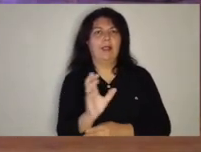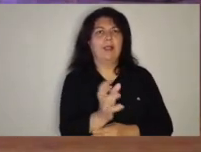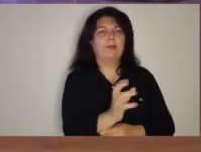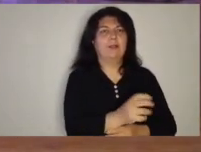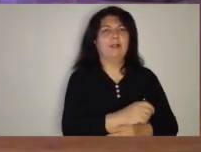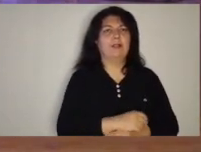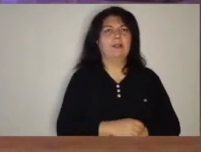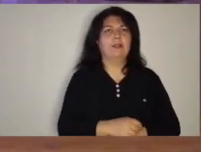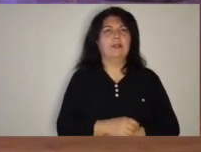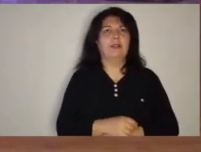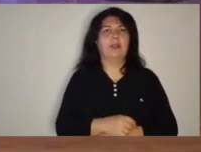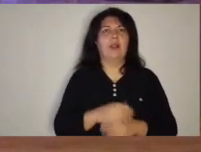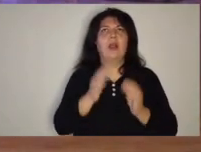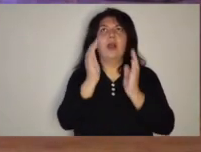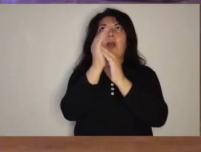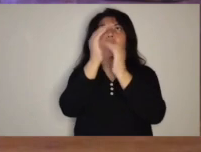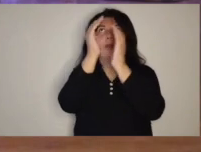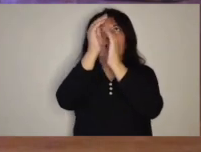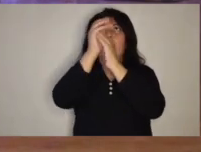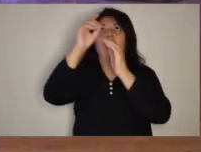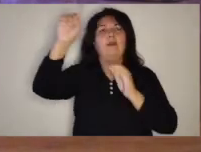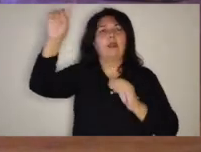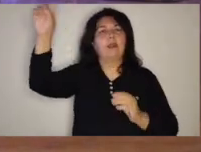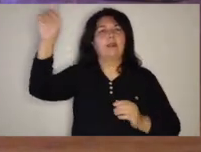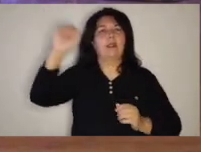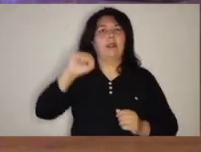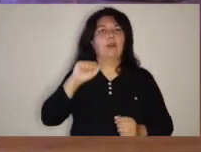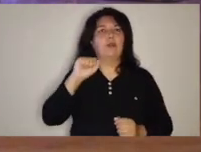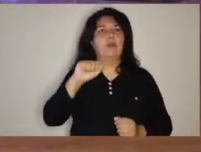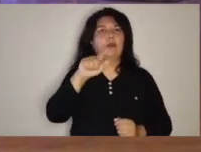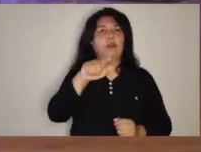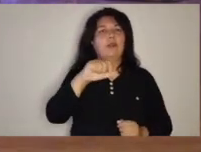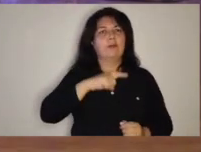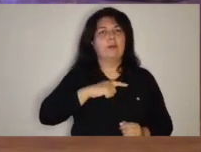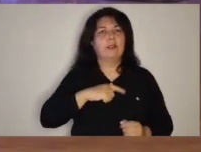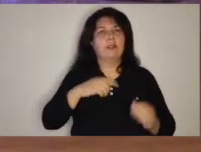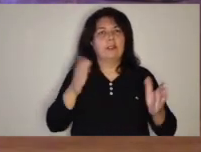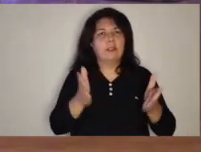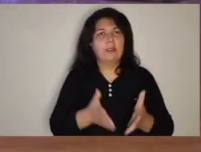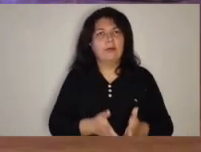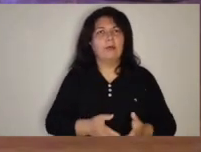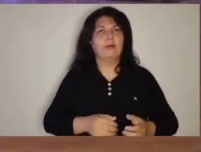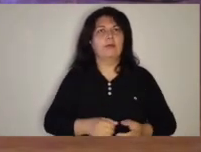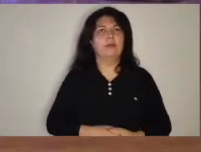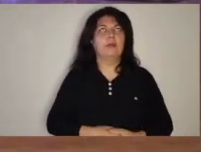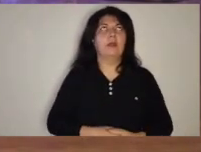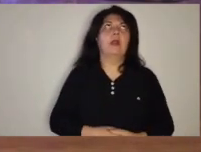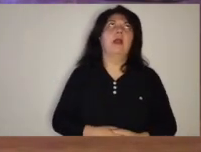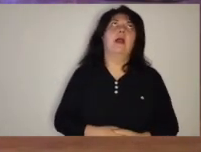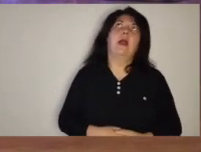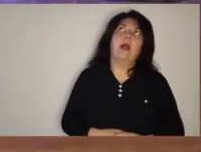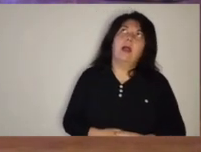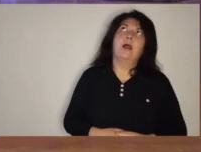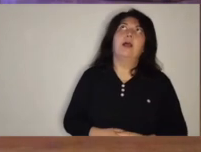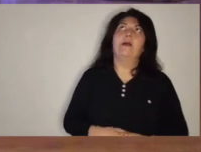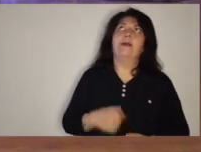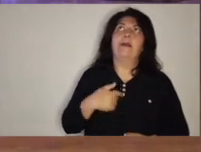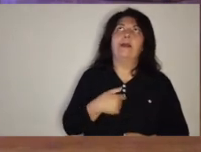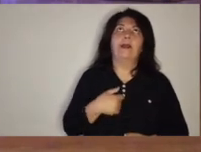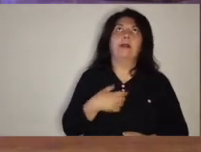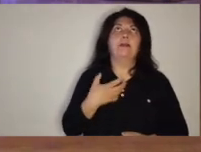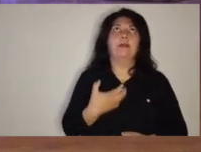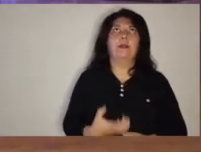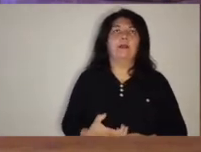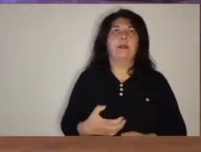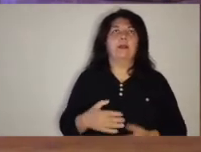irmãos, louve ao Senhor pelo que você tem hoje. Ai, Débora, mas eu queria uma casa maior. Mas você